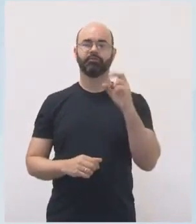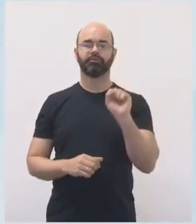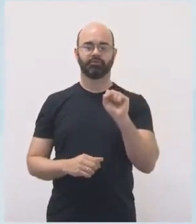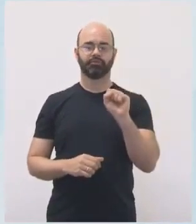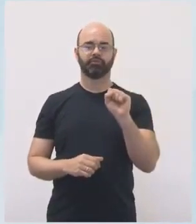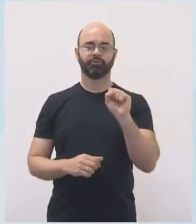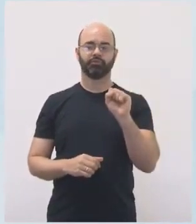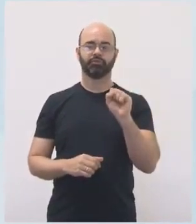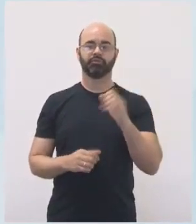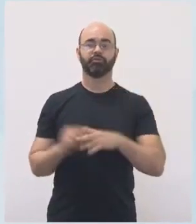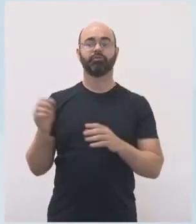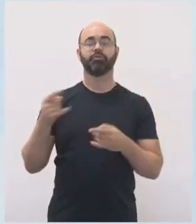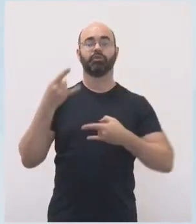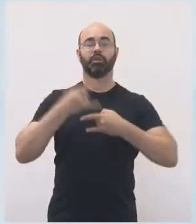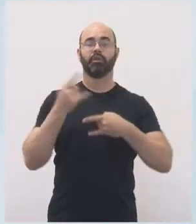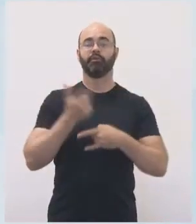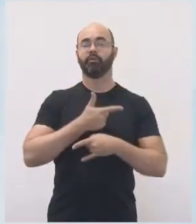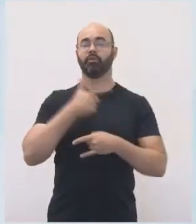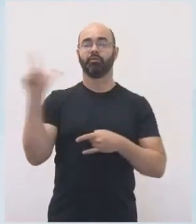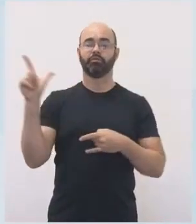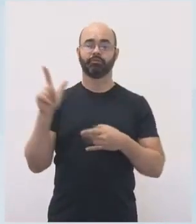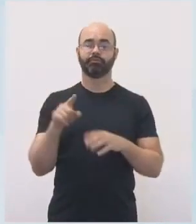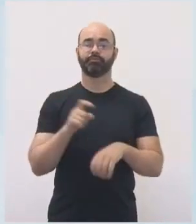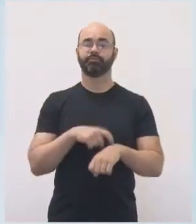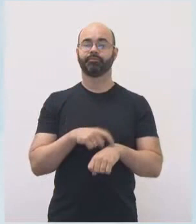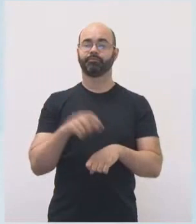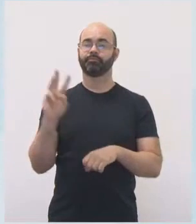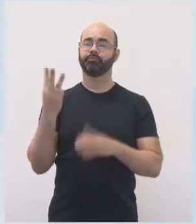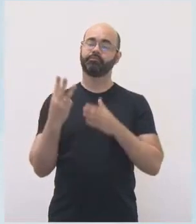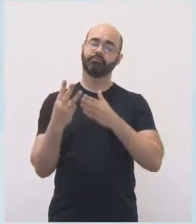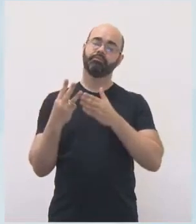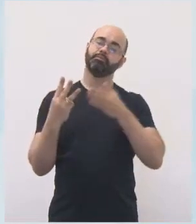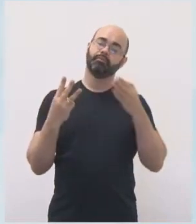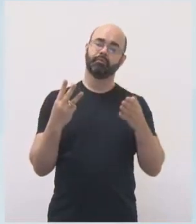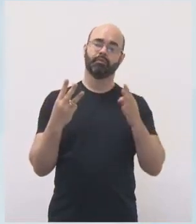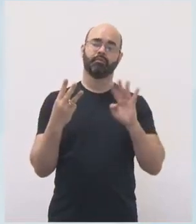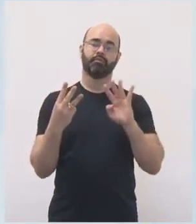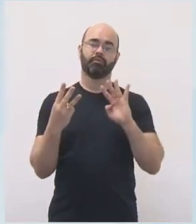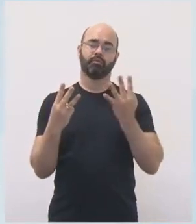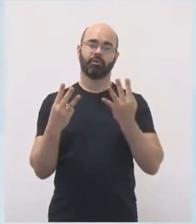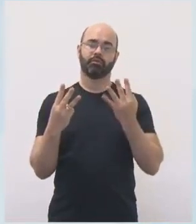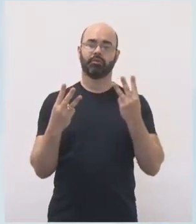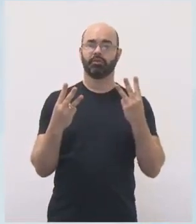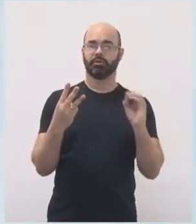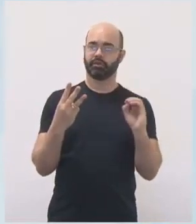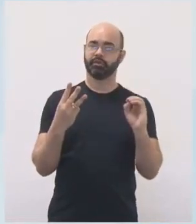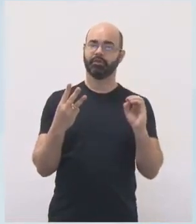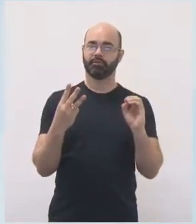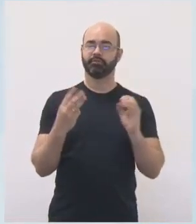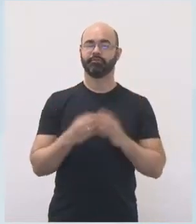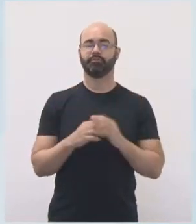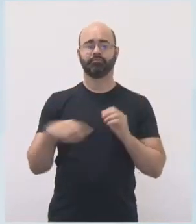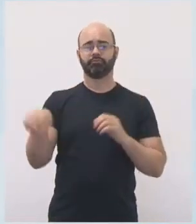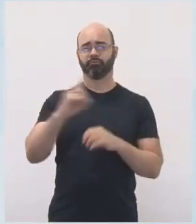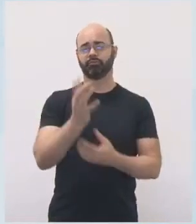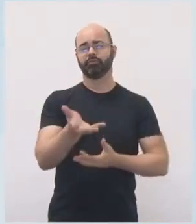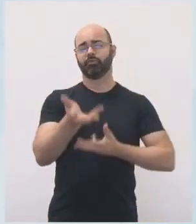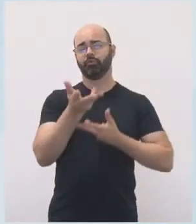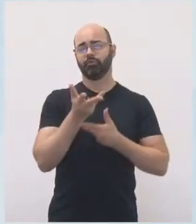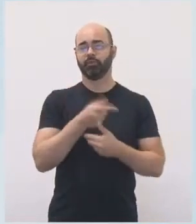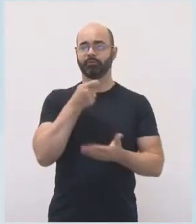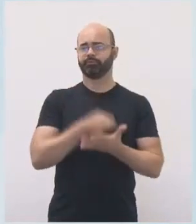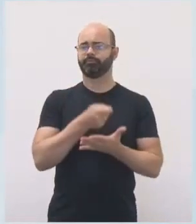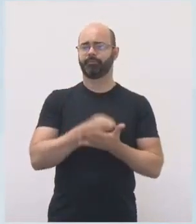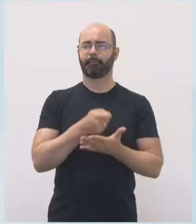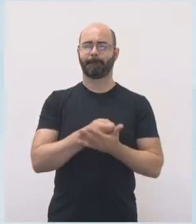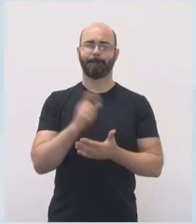uma outra live, que vai das 15 às 16h30. Estão todos convidados, não é obrigatória a participação, é